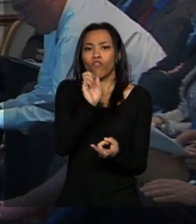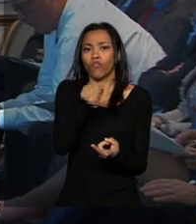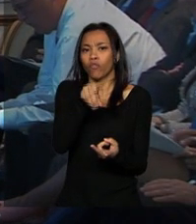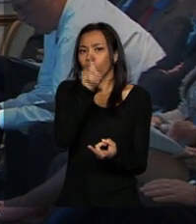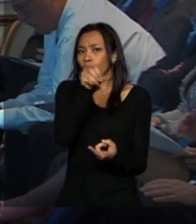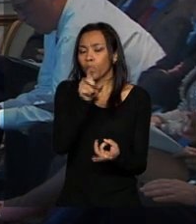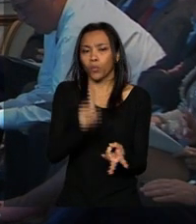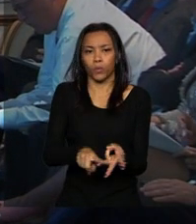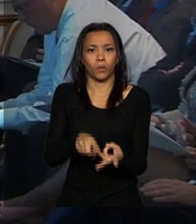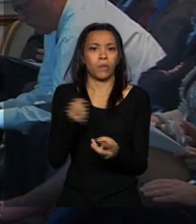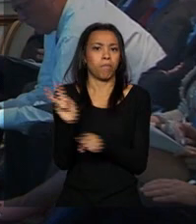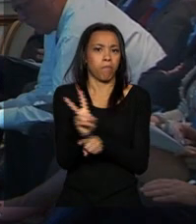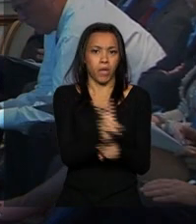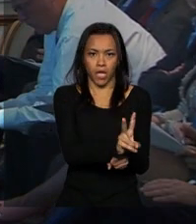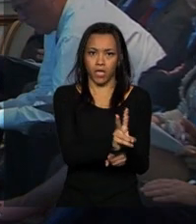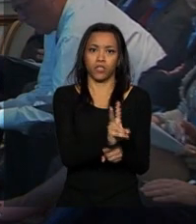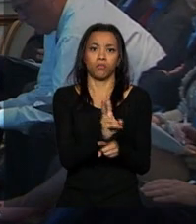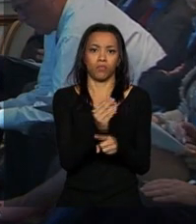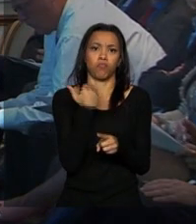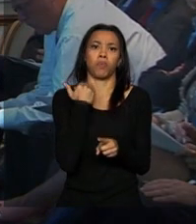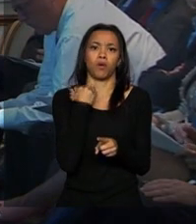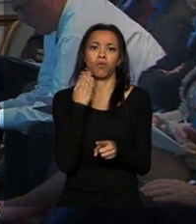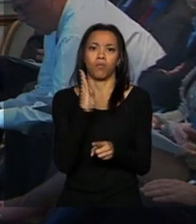BNDS E aí por